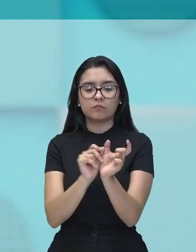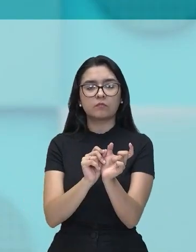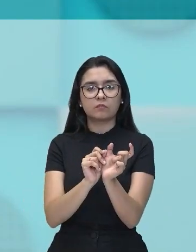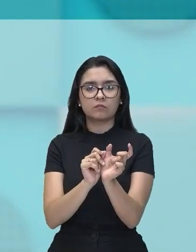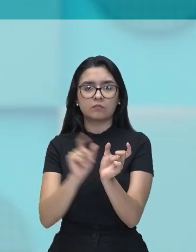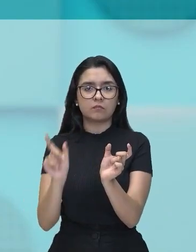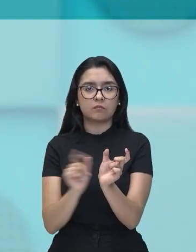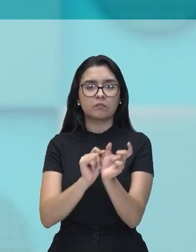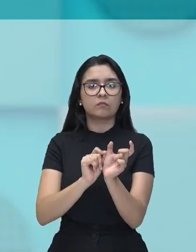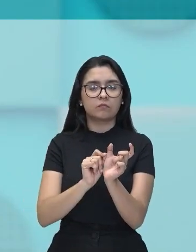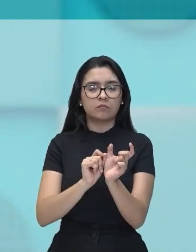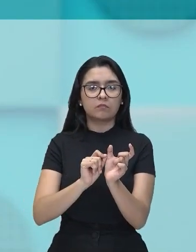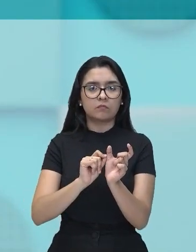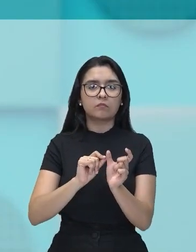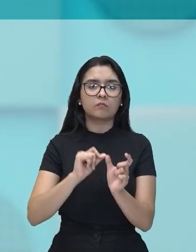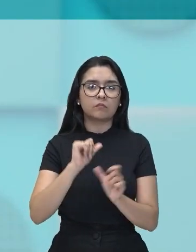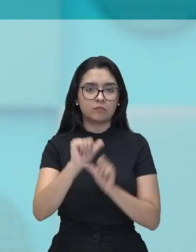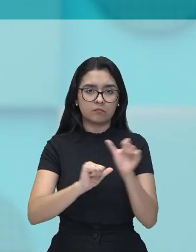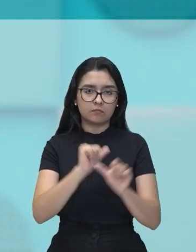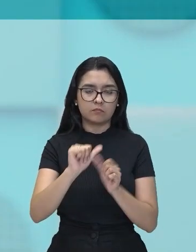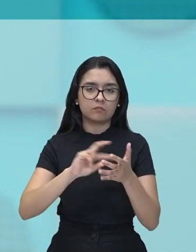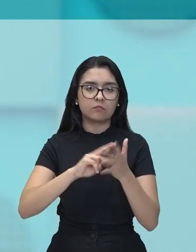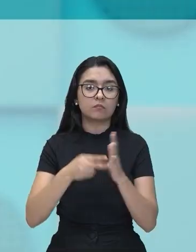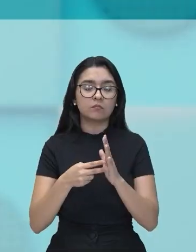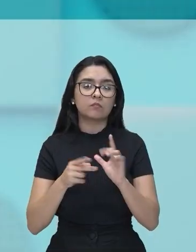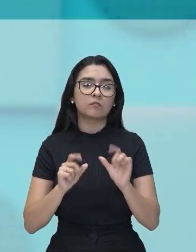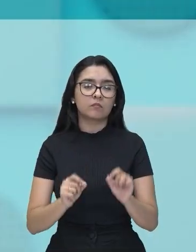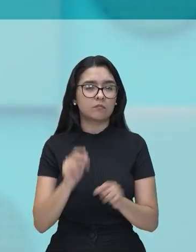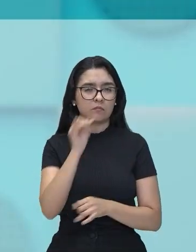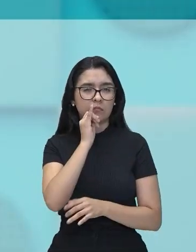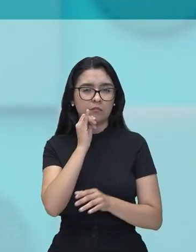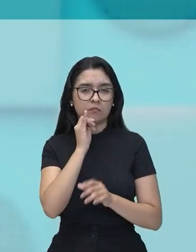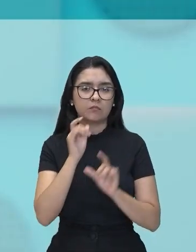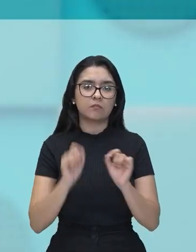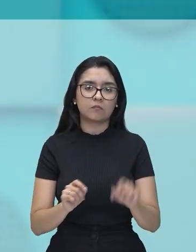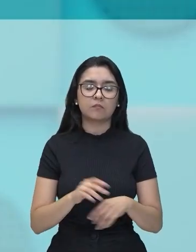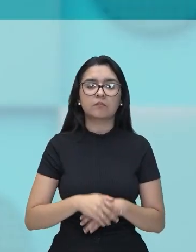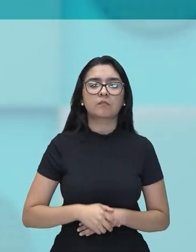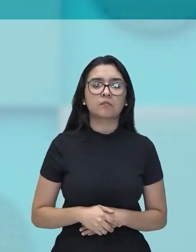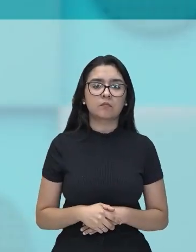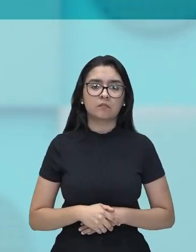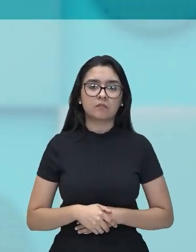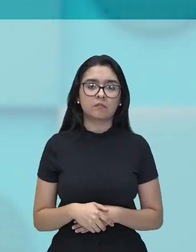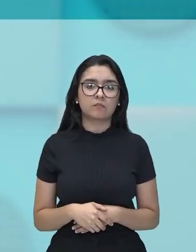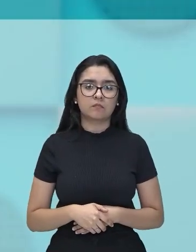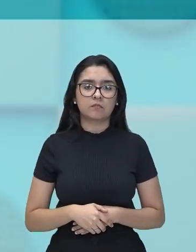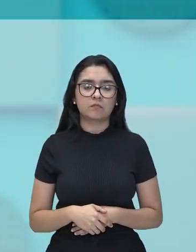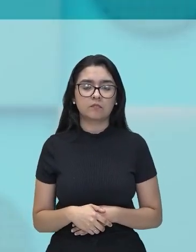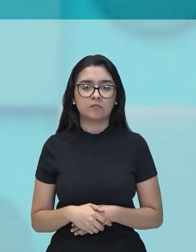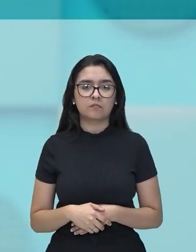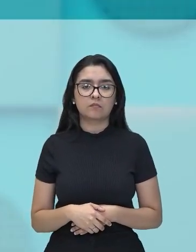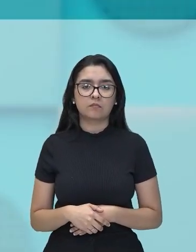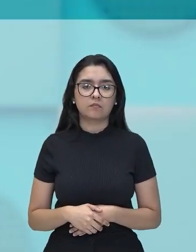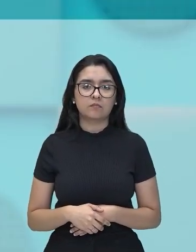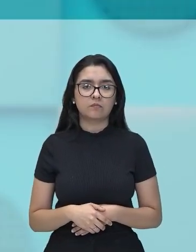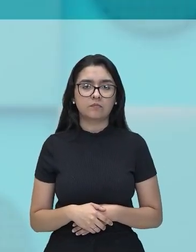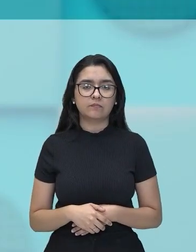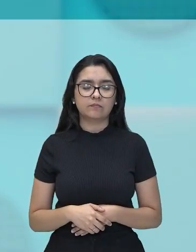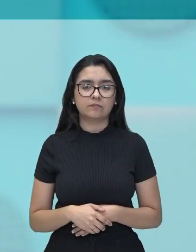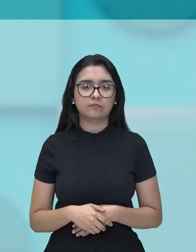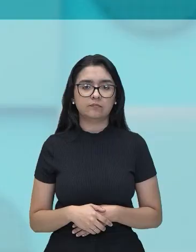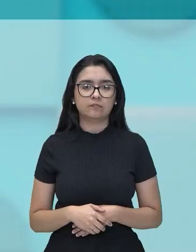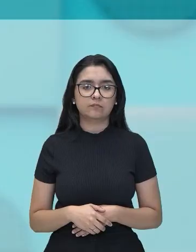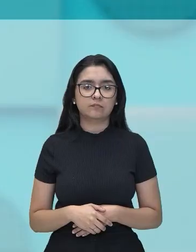transformam o significado. Por exemplo, um exemplo bem básico, teach quer dizer ensinar, teacher, professora.